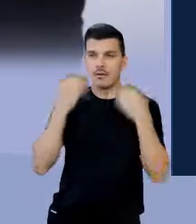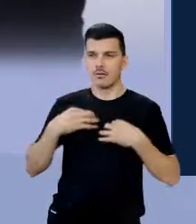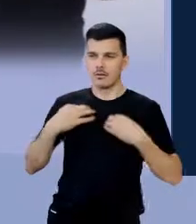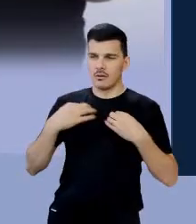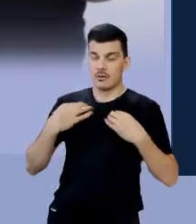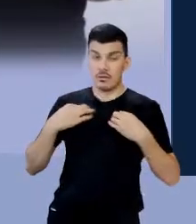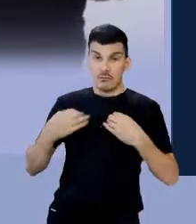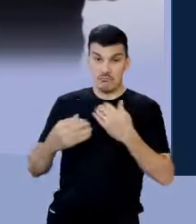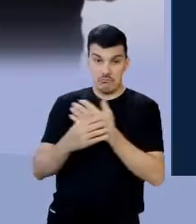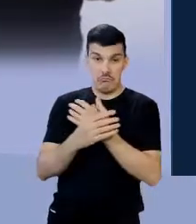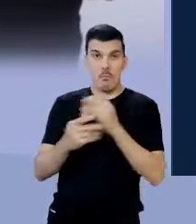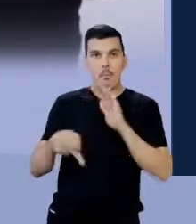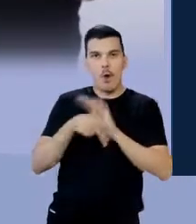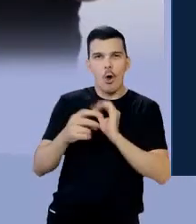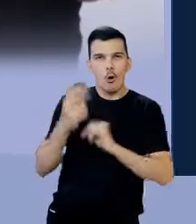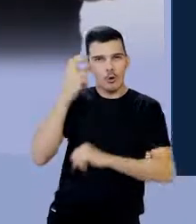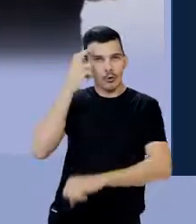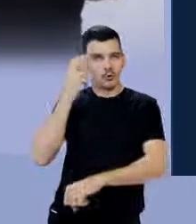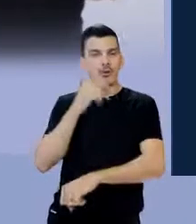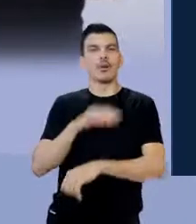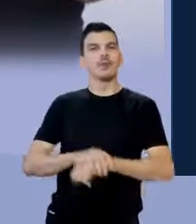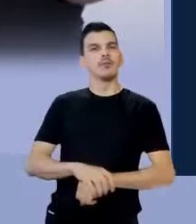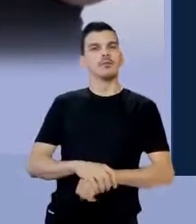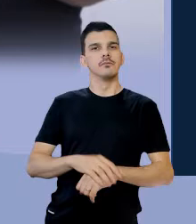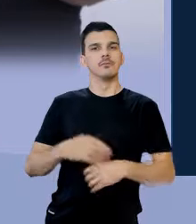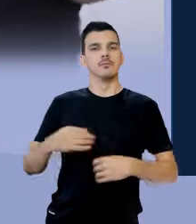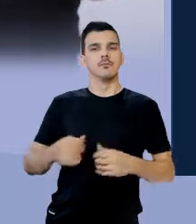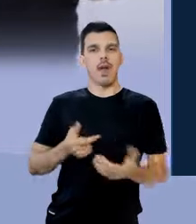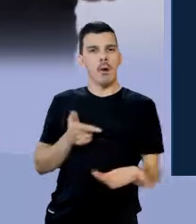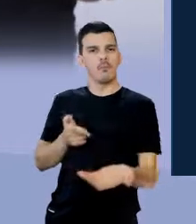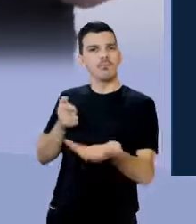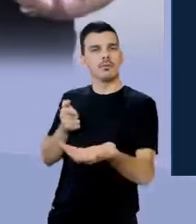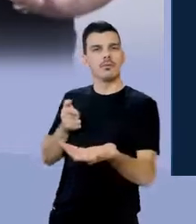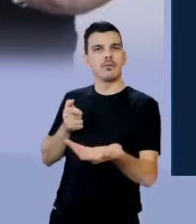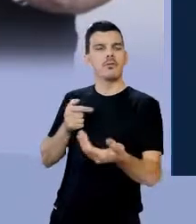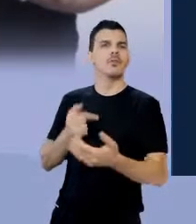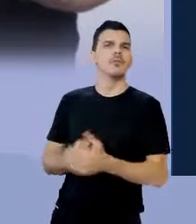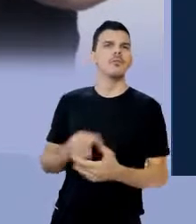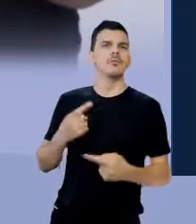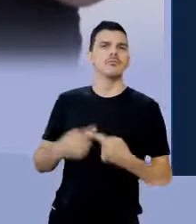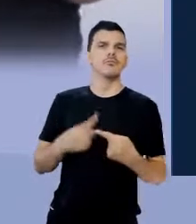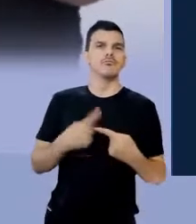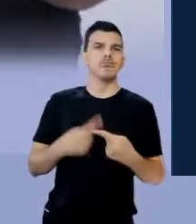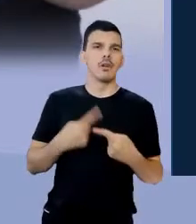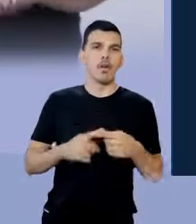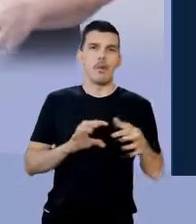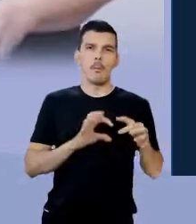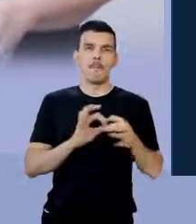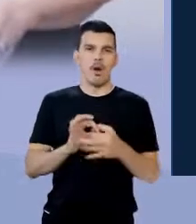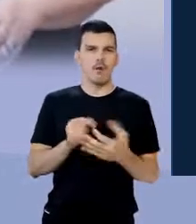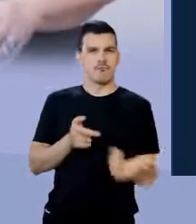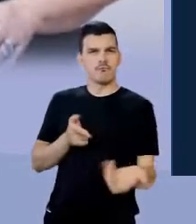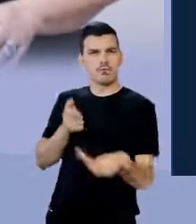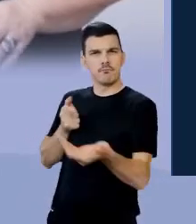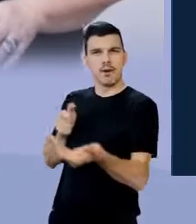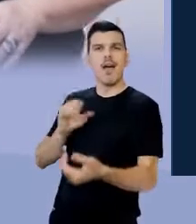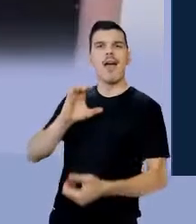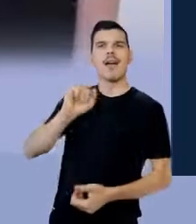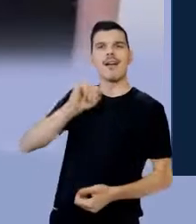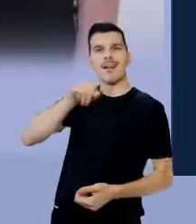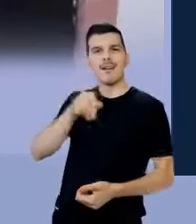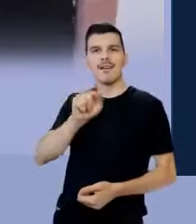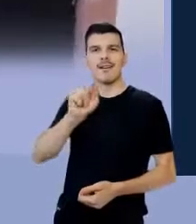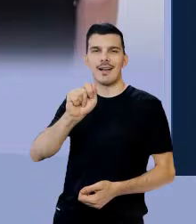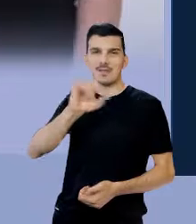vestido a caráter, porque sua roupa é sua honra, e armado. porque esse homem era parte do cangaço.